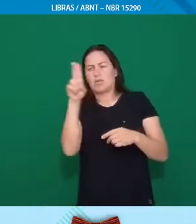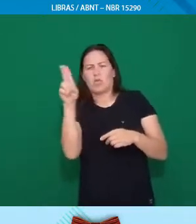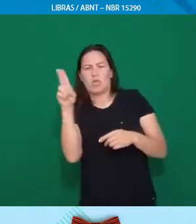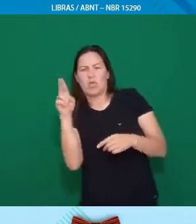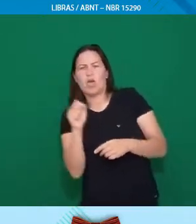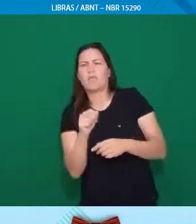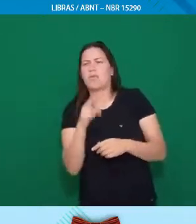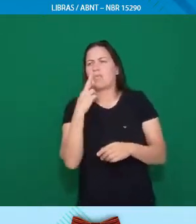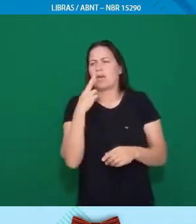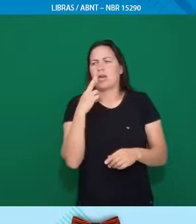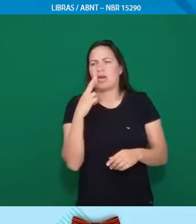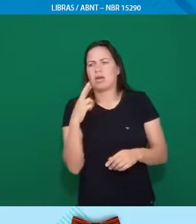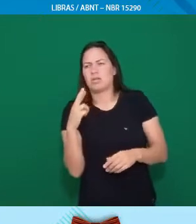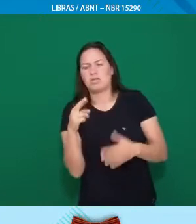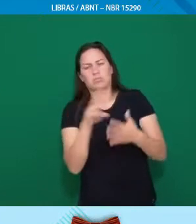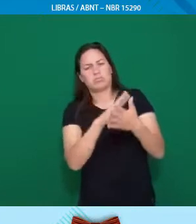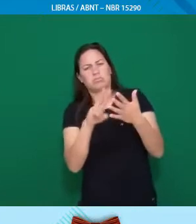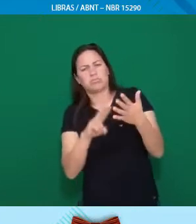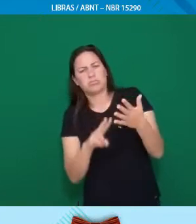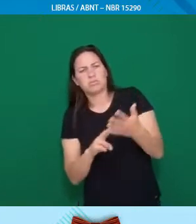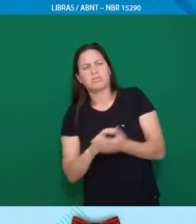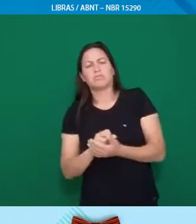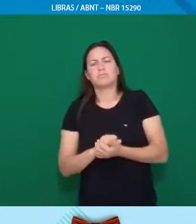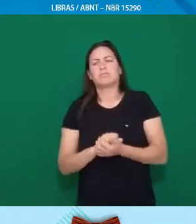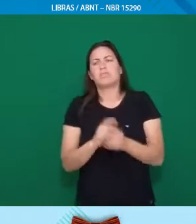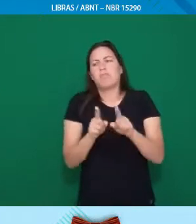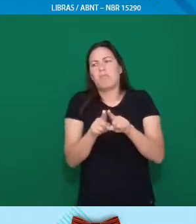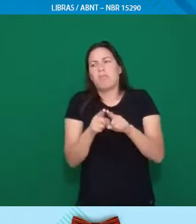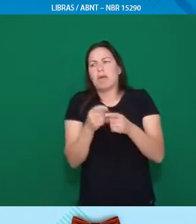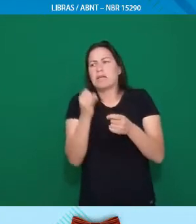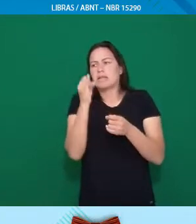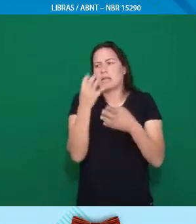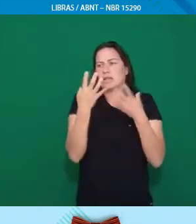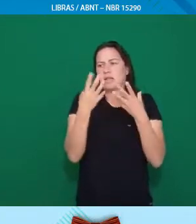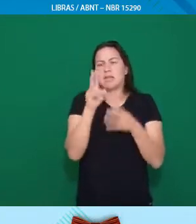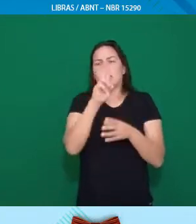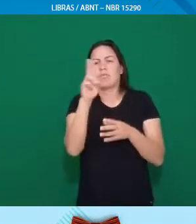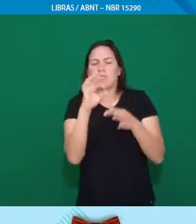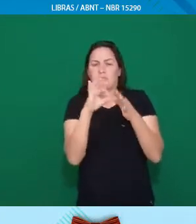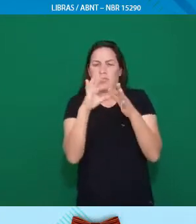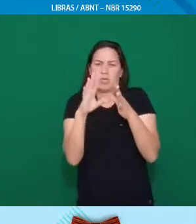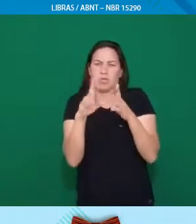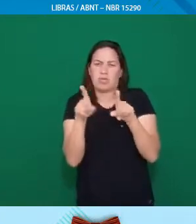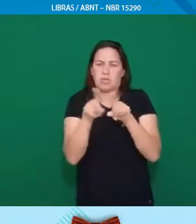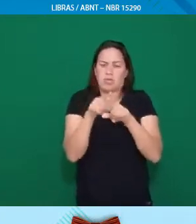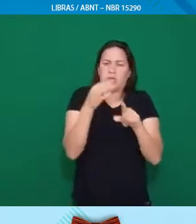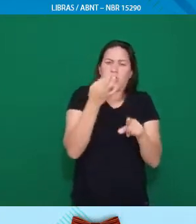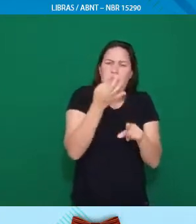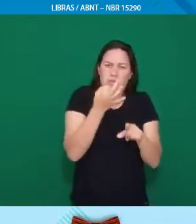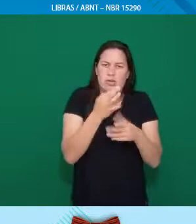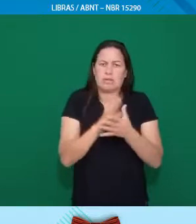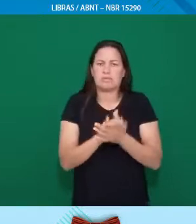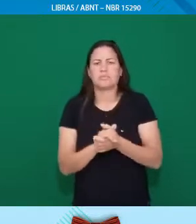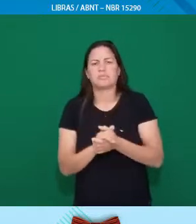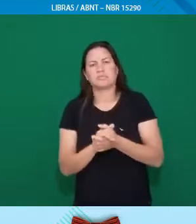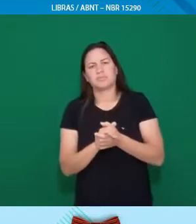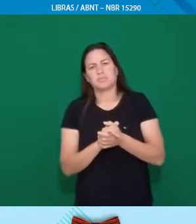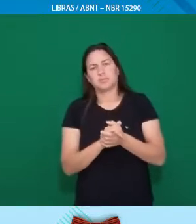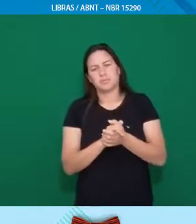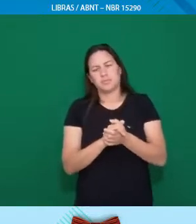precisa se identificar para responder esse formulário mas se ela quiser deixar seu nome também vai ser opcional